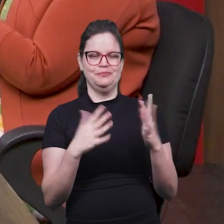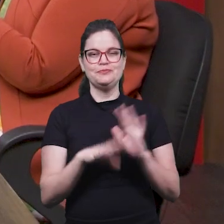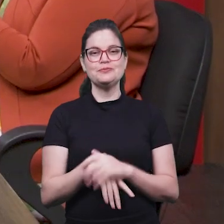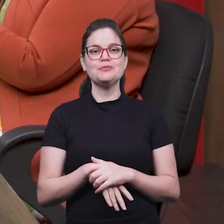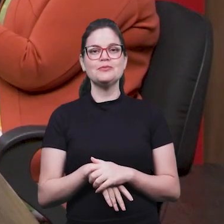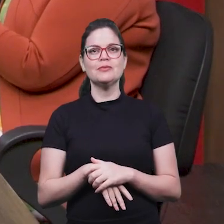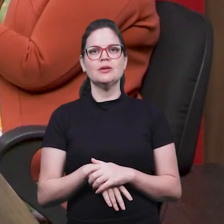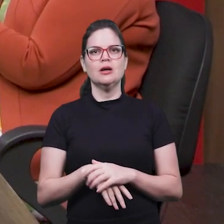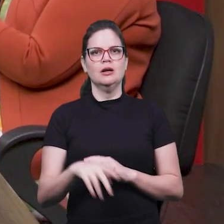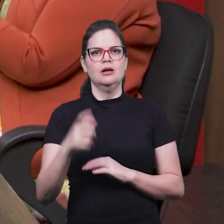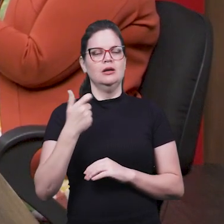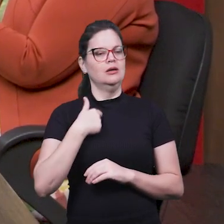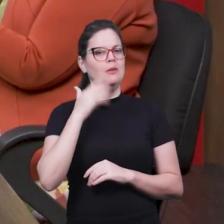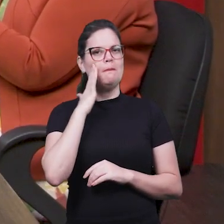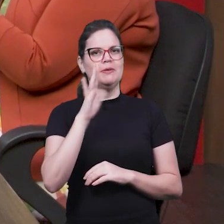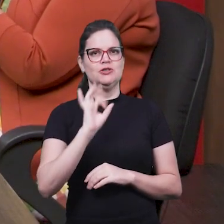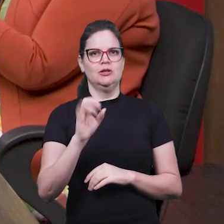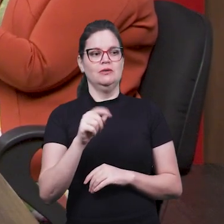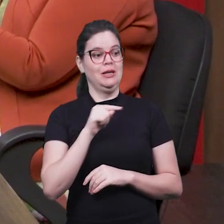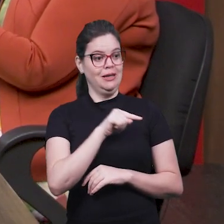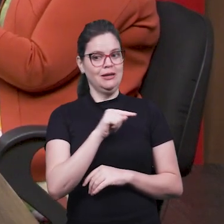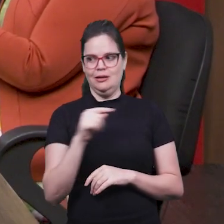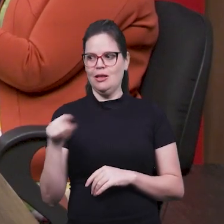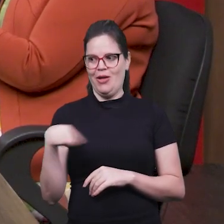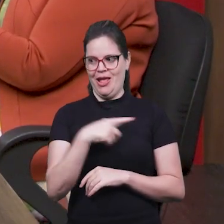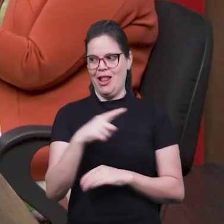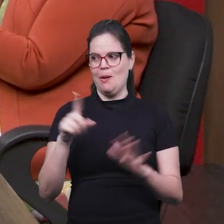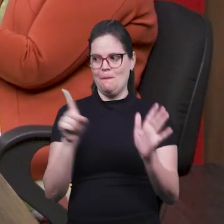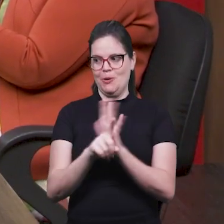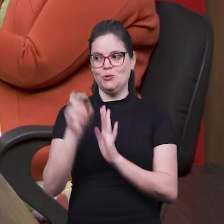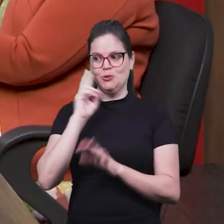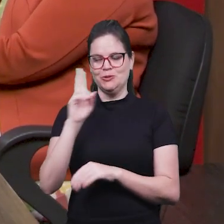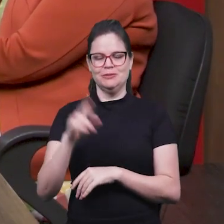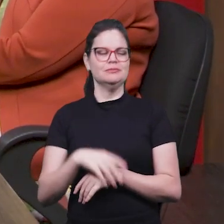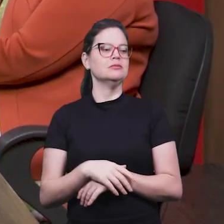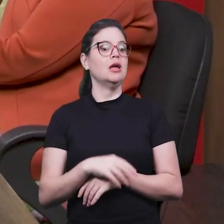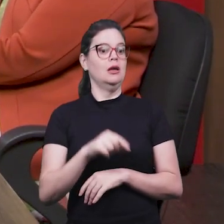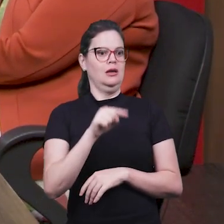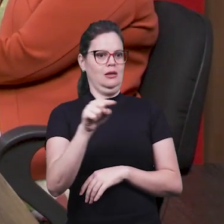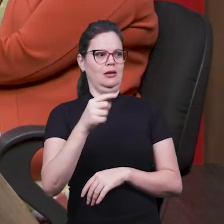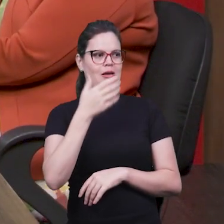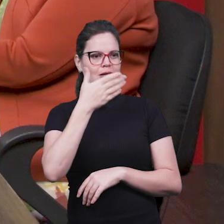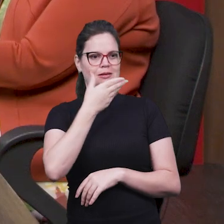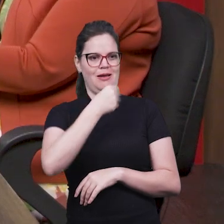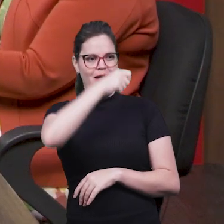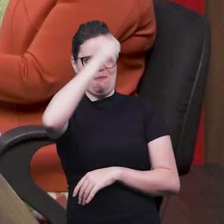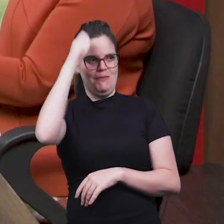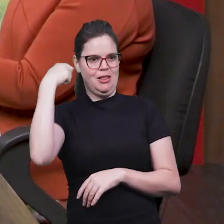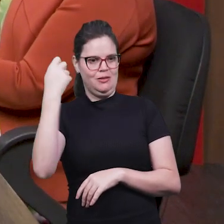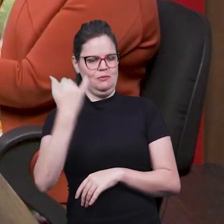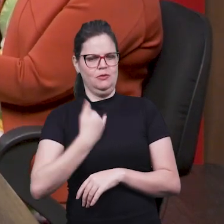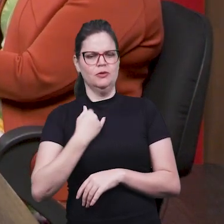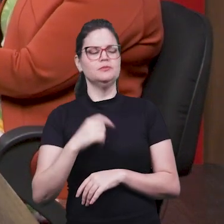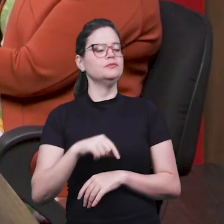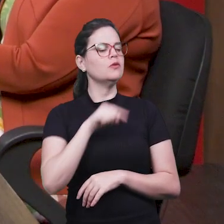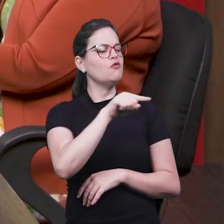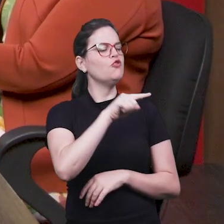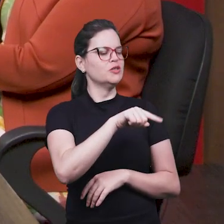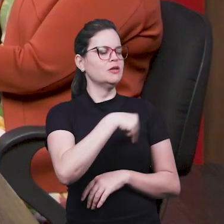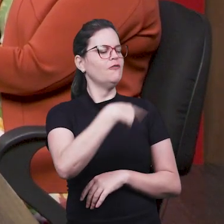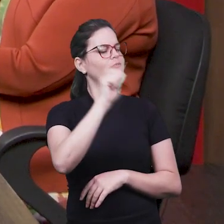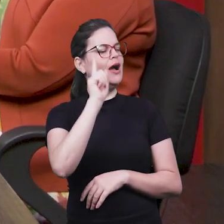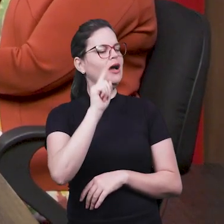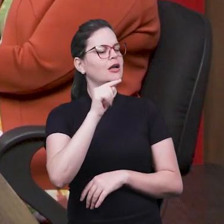aqueles negocinhos. E eu não imaginava. Ela consultou a palavra lá. Aí o Senhor, ele foi e falou, olha, você faz o